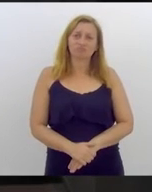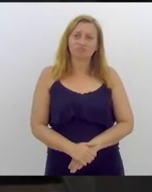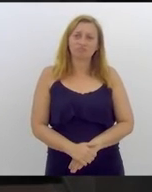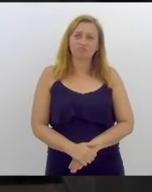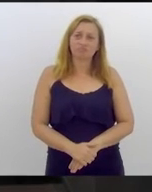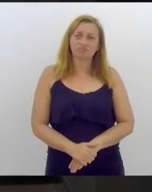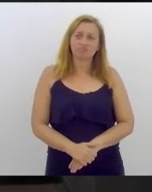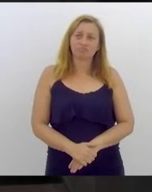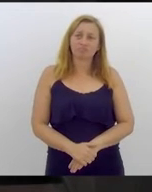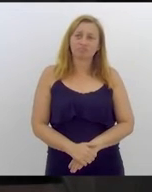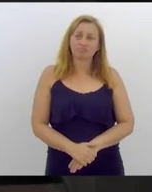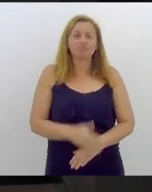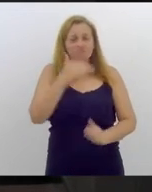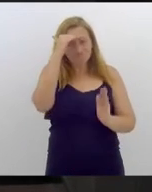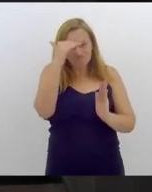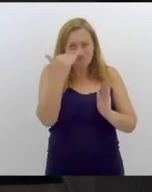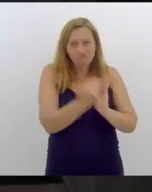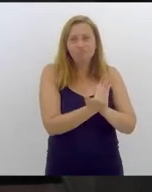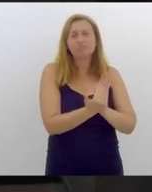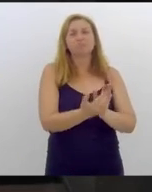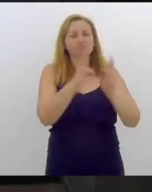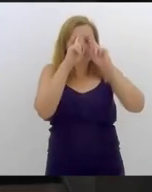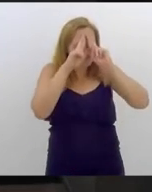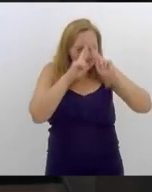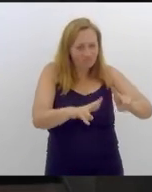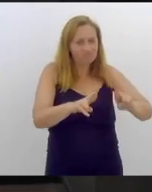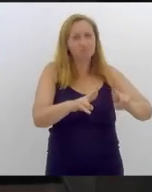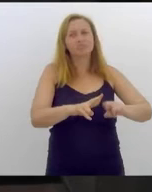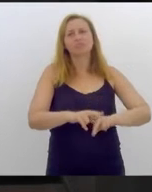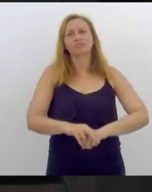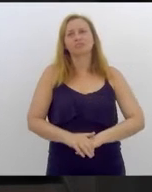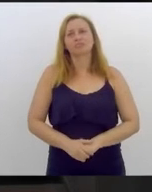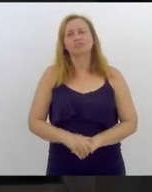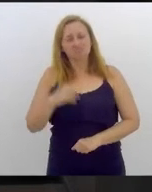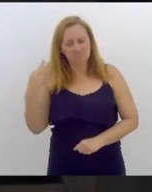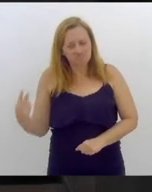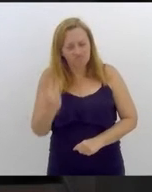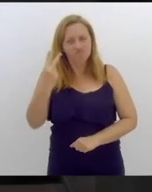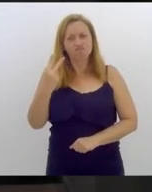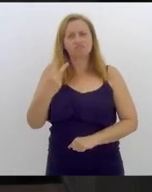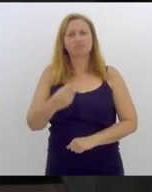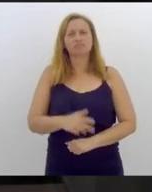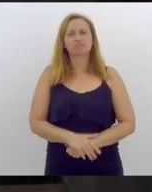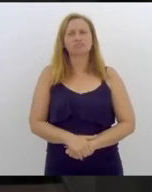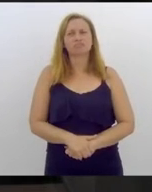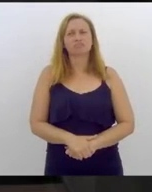de ser cumprido respeitado e valorizado